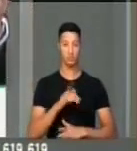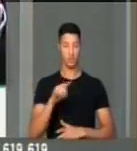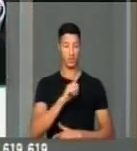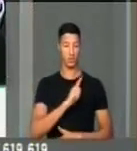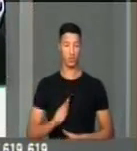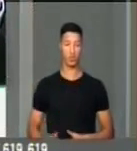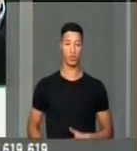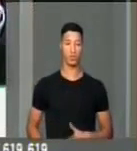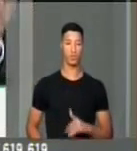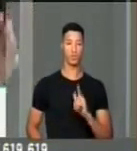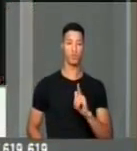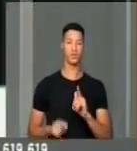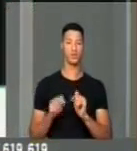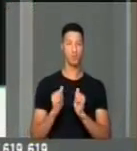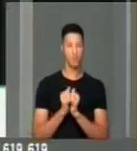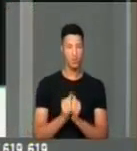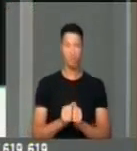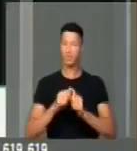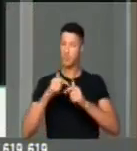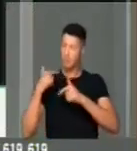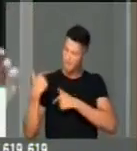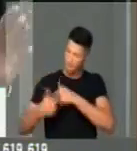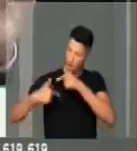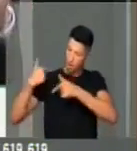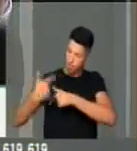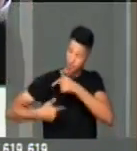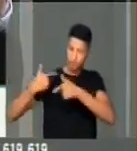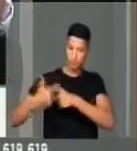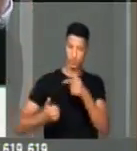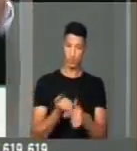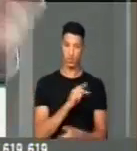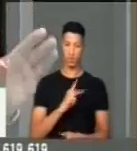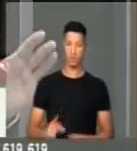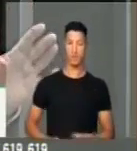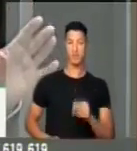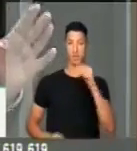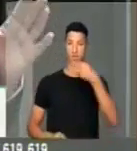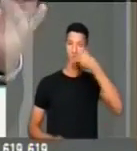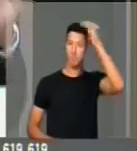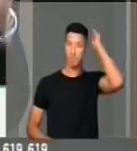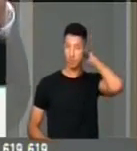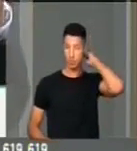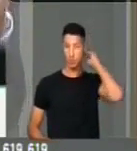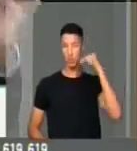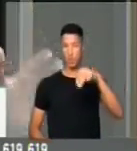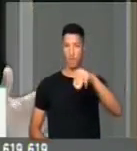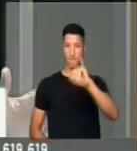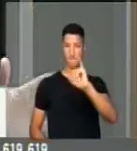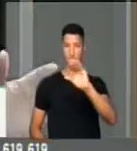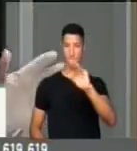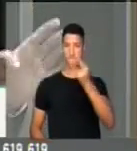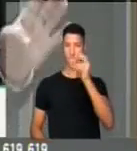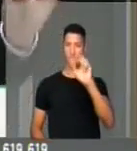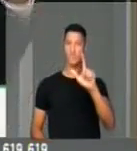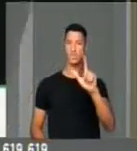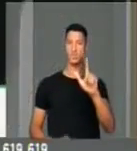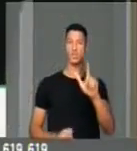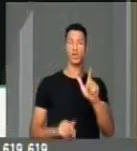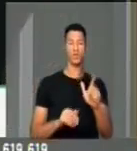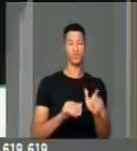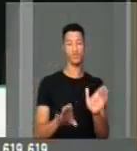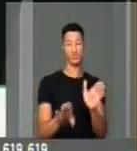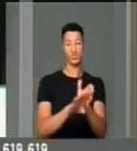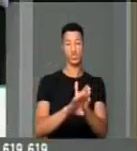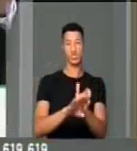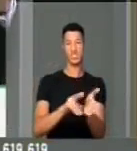um governo com muito trabalho. O presidente Michel Temer chega cedo e sai